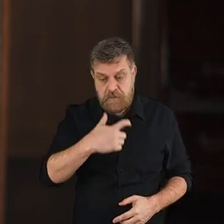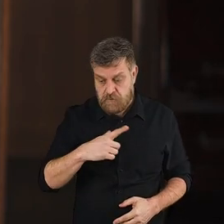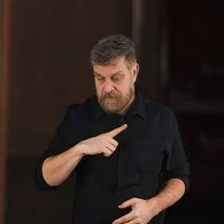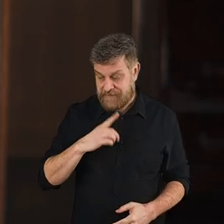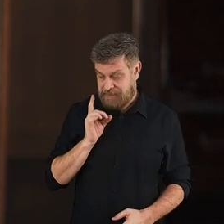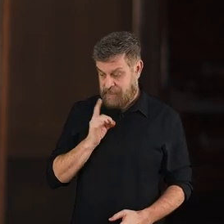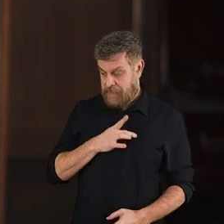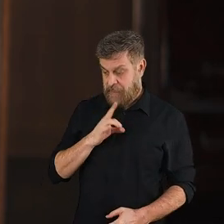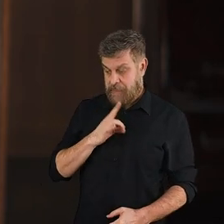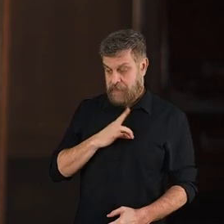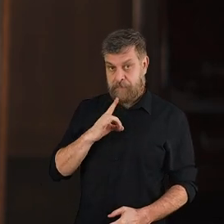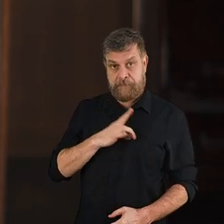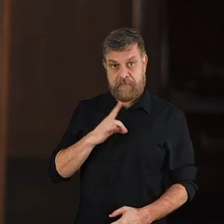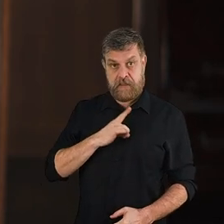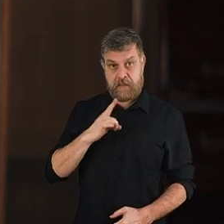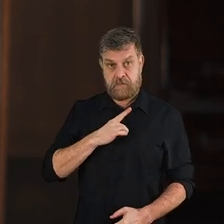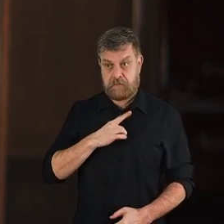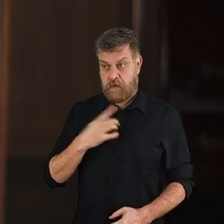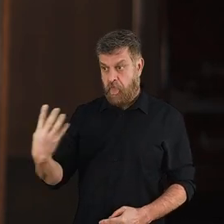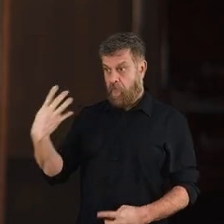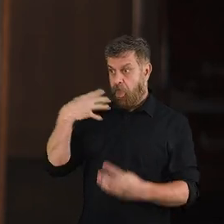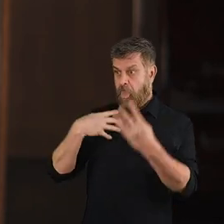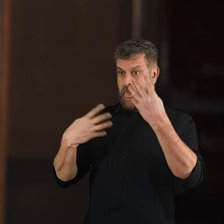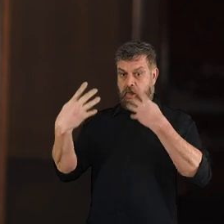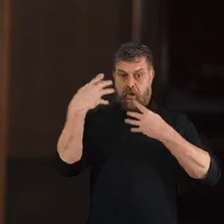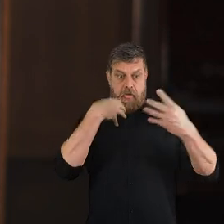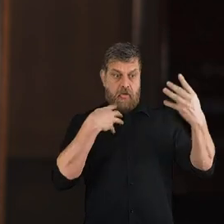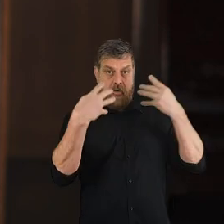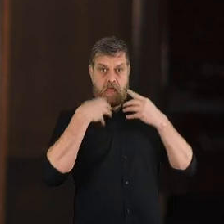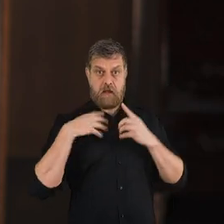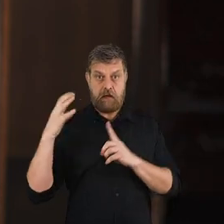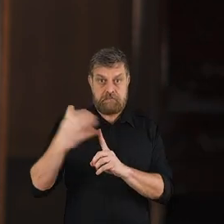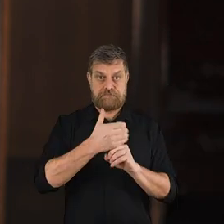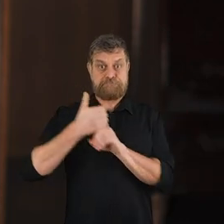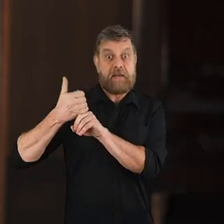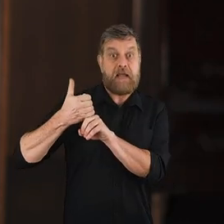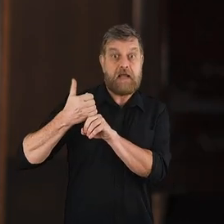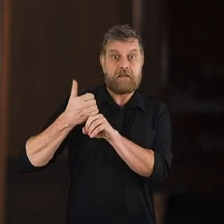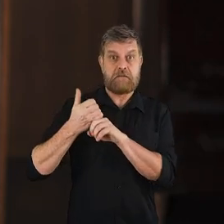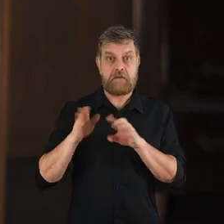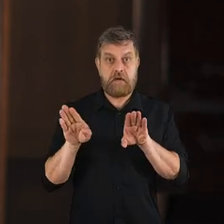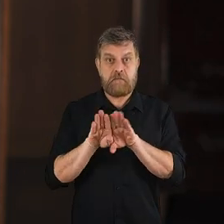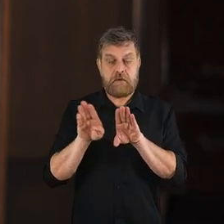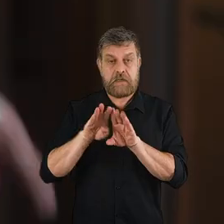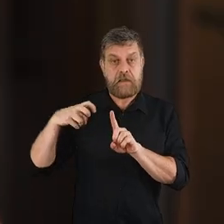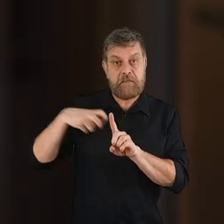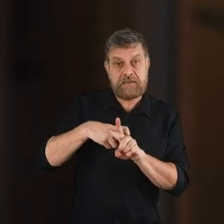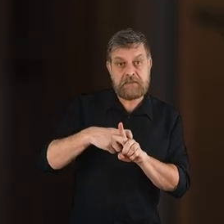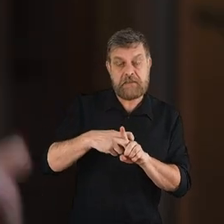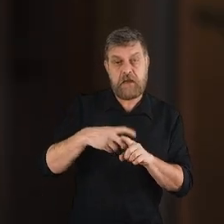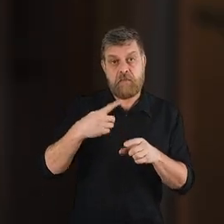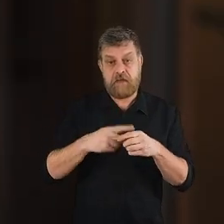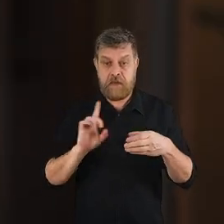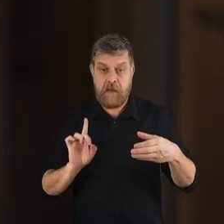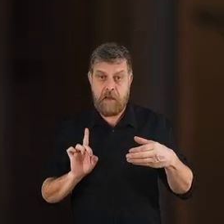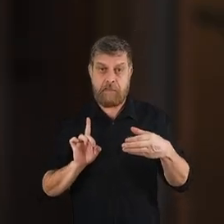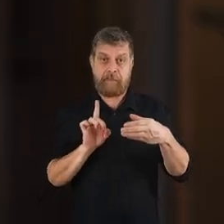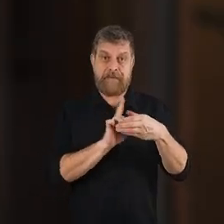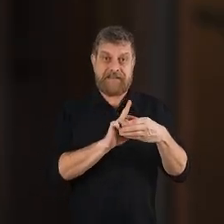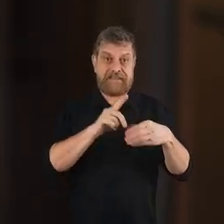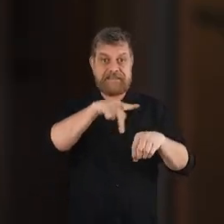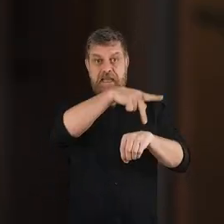tem de ser alcançado por essa perseguição, por pertencer